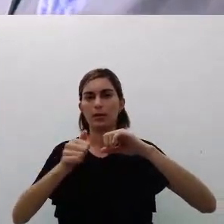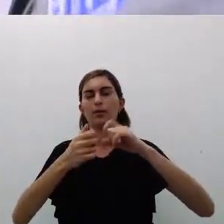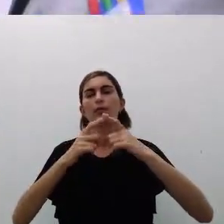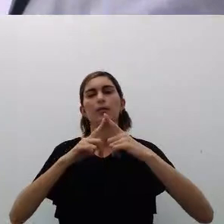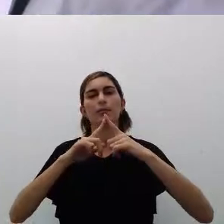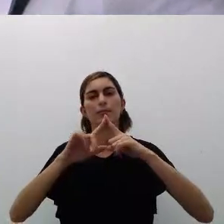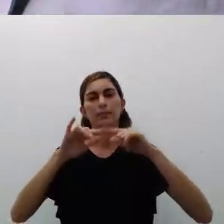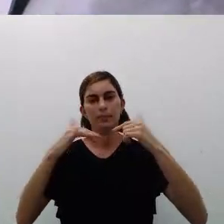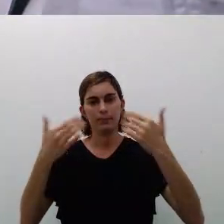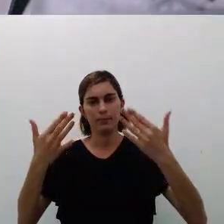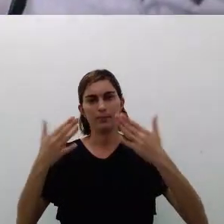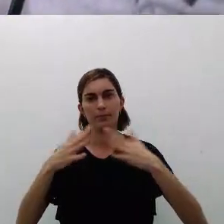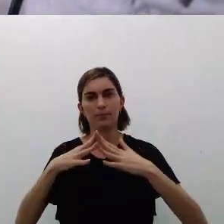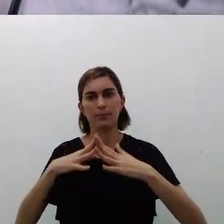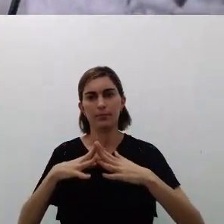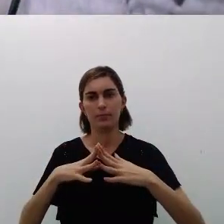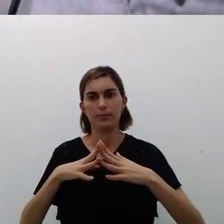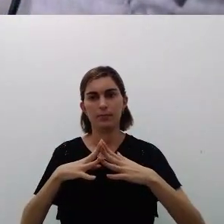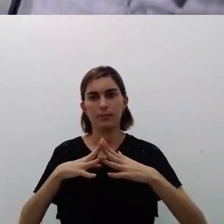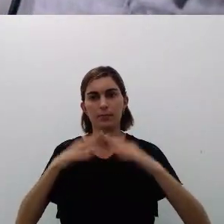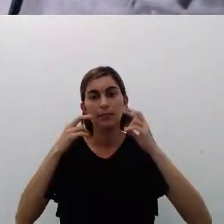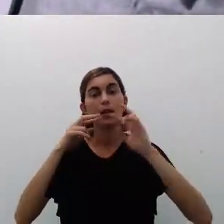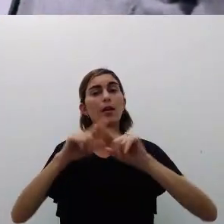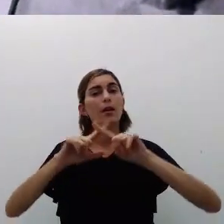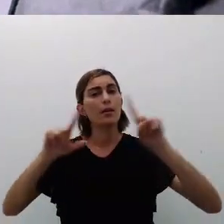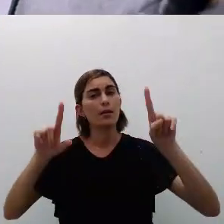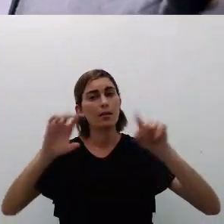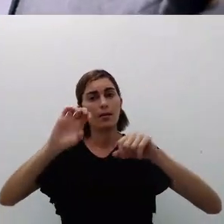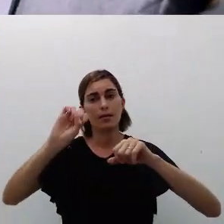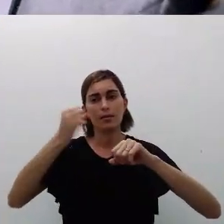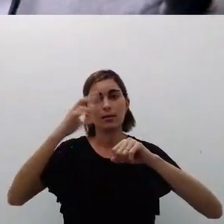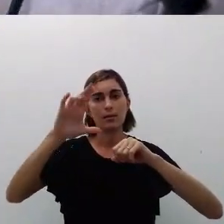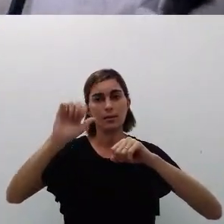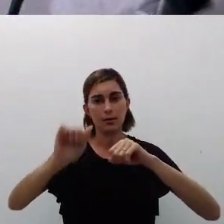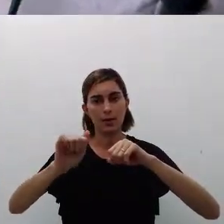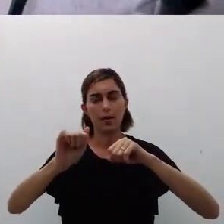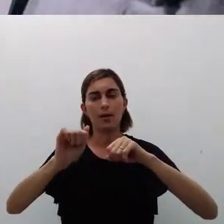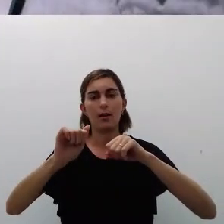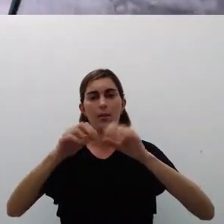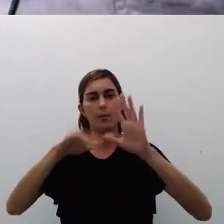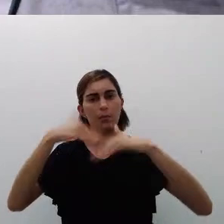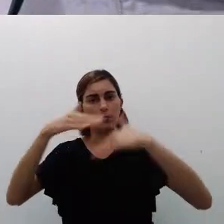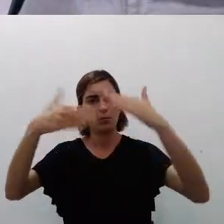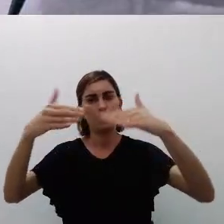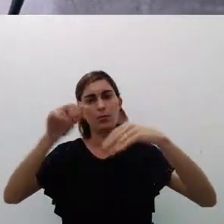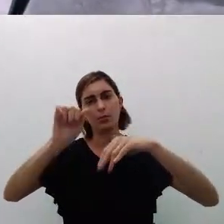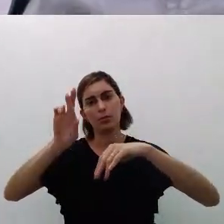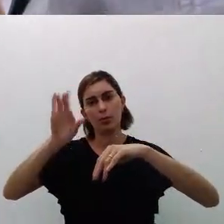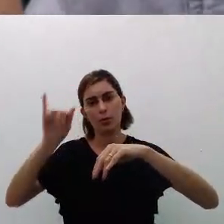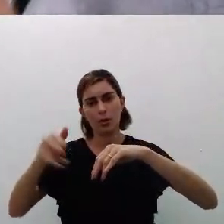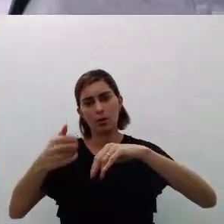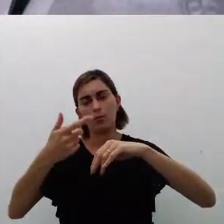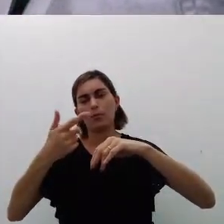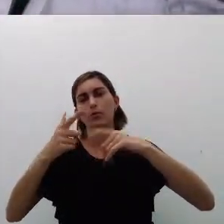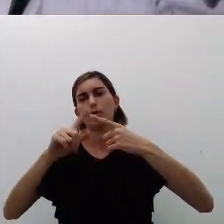A escala áurea aqui, a proporção áurea aqui não iria atender tanto, porque ela